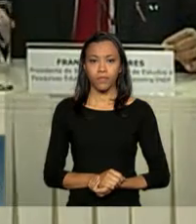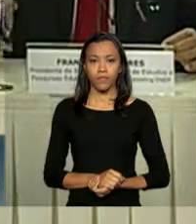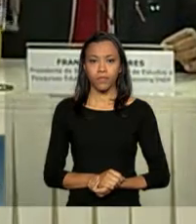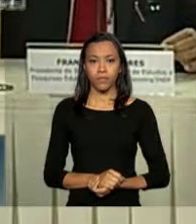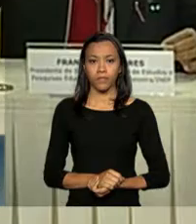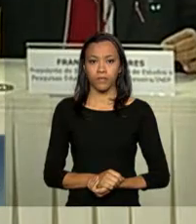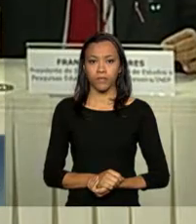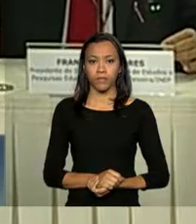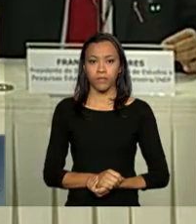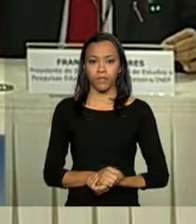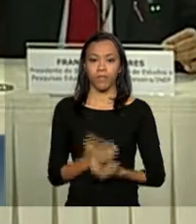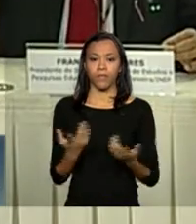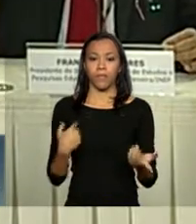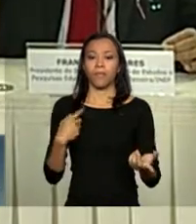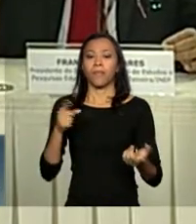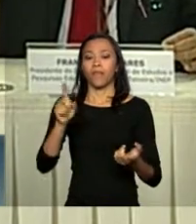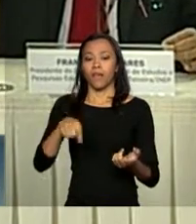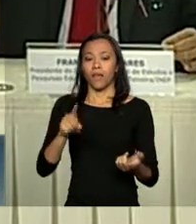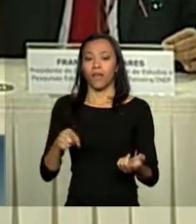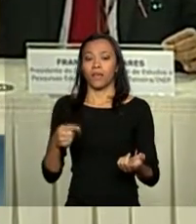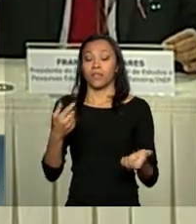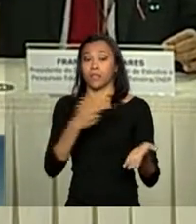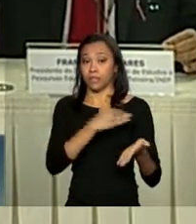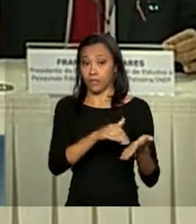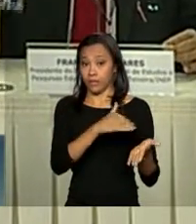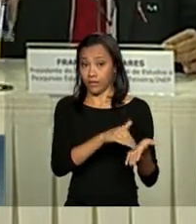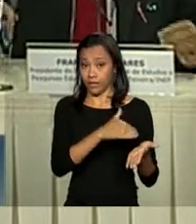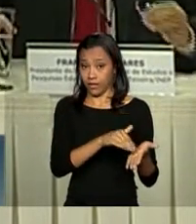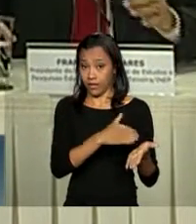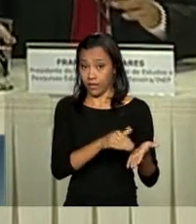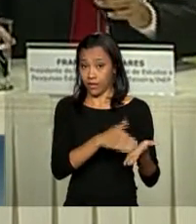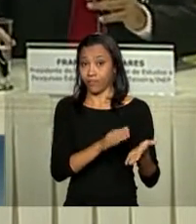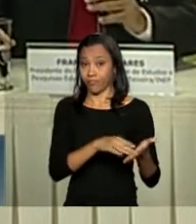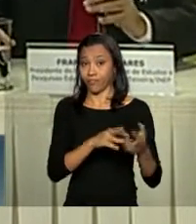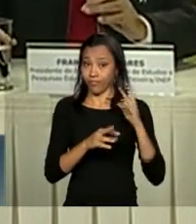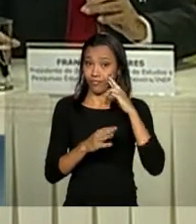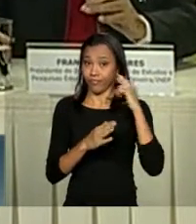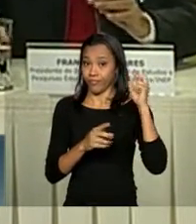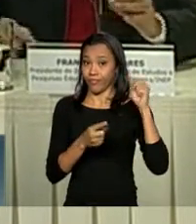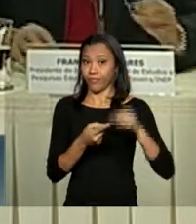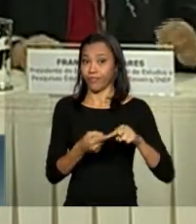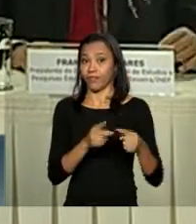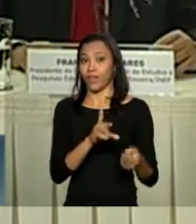Discordância aqui, discordância. Secretário aposta na Honda.